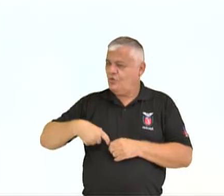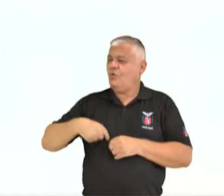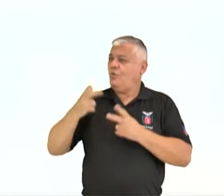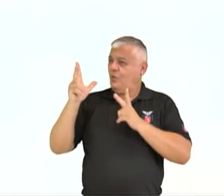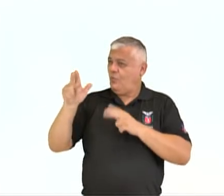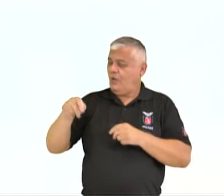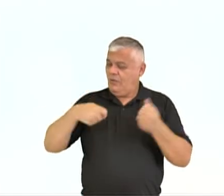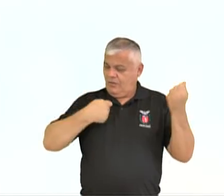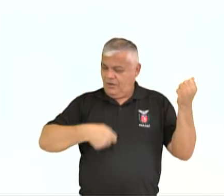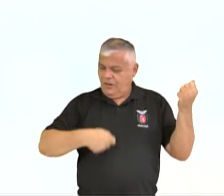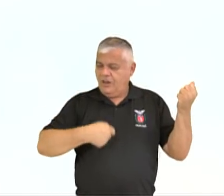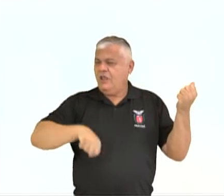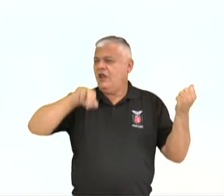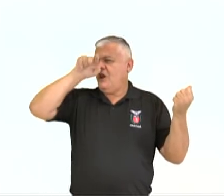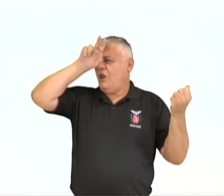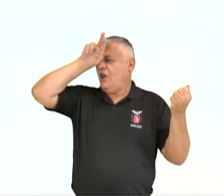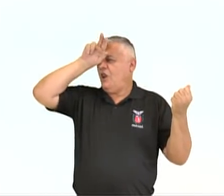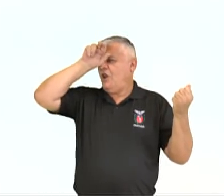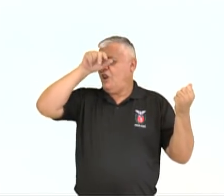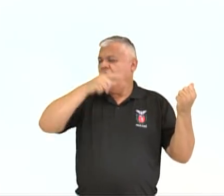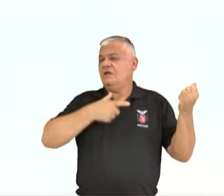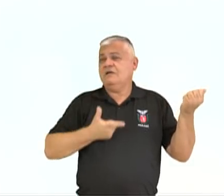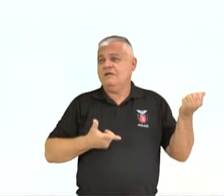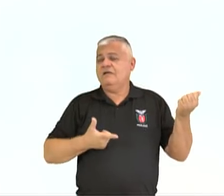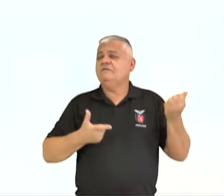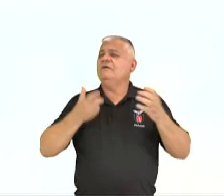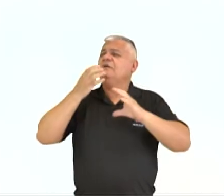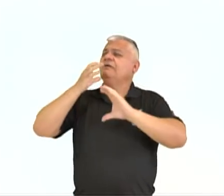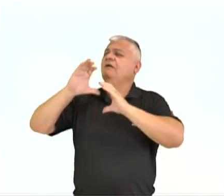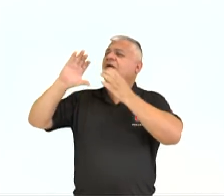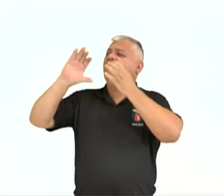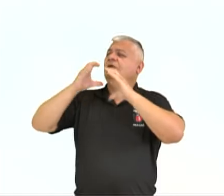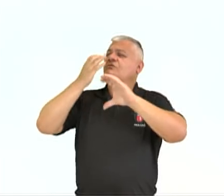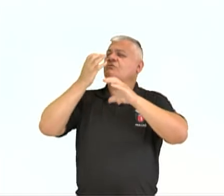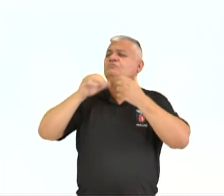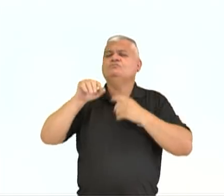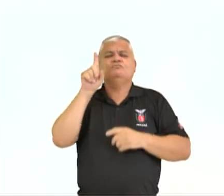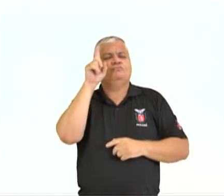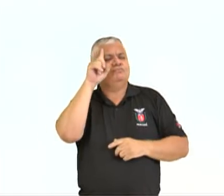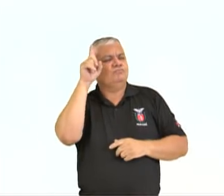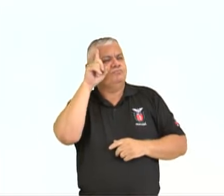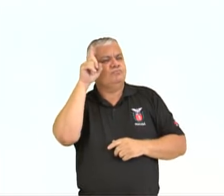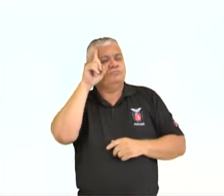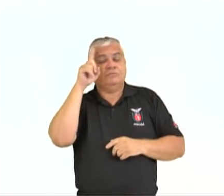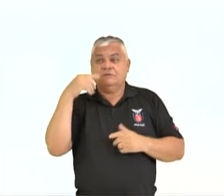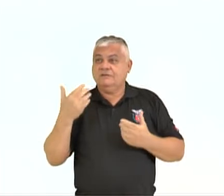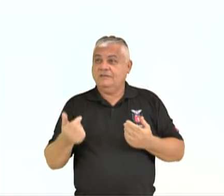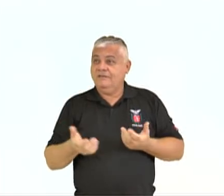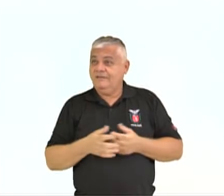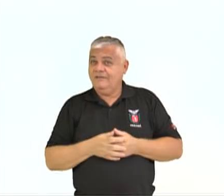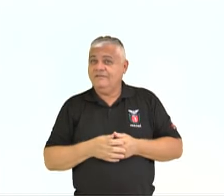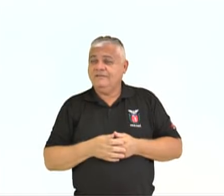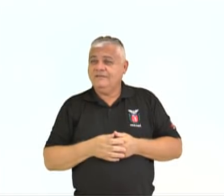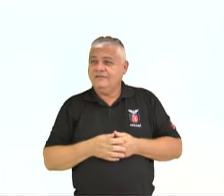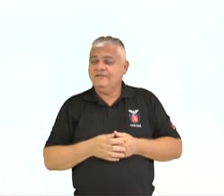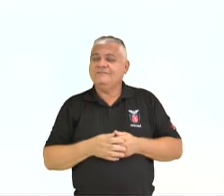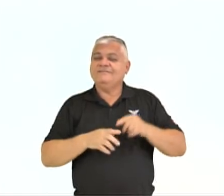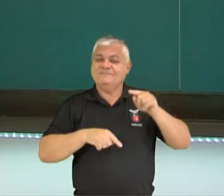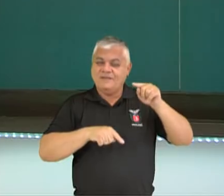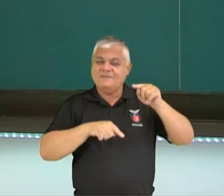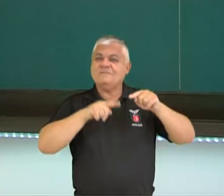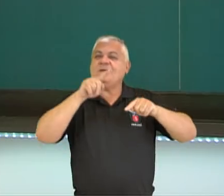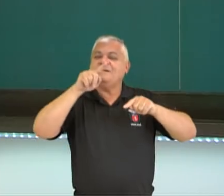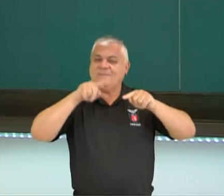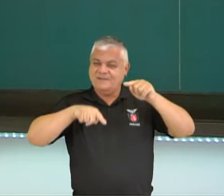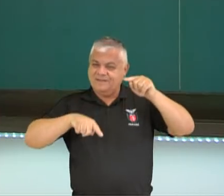que nem cigarra Canto sempre todo dia ritmo pessoal